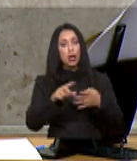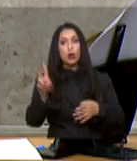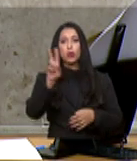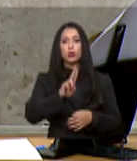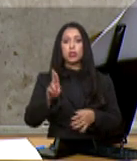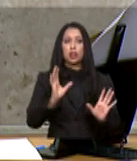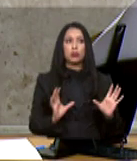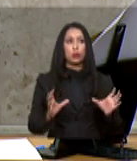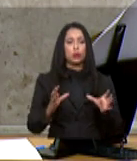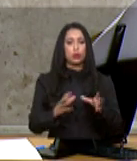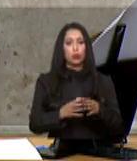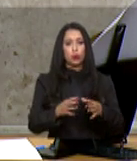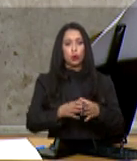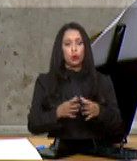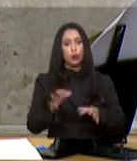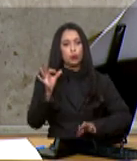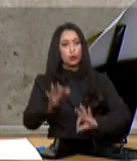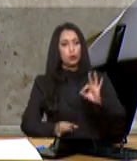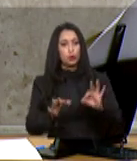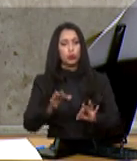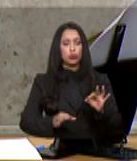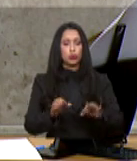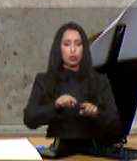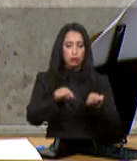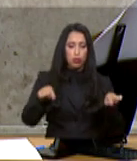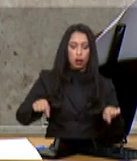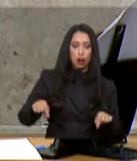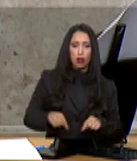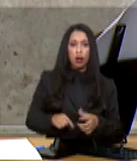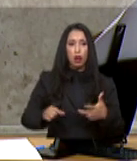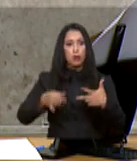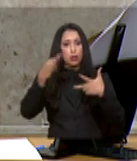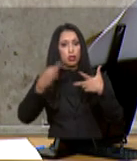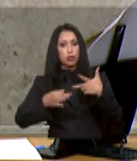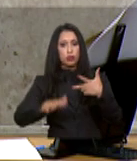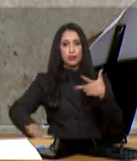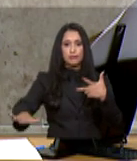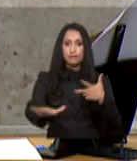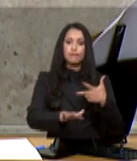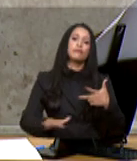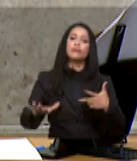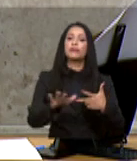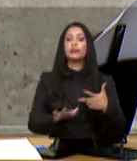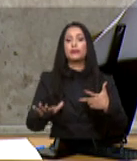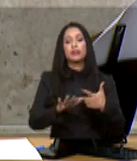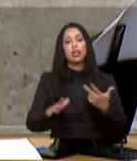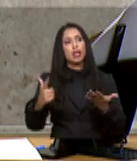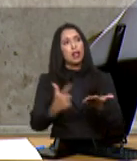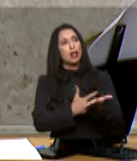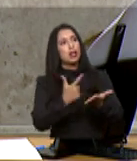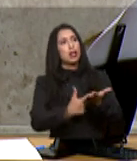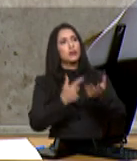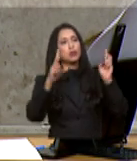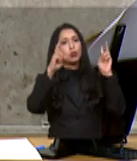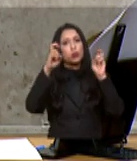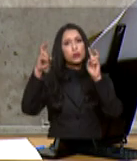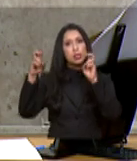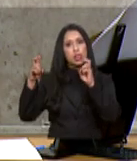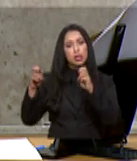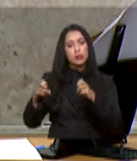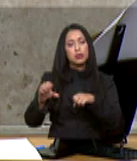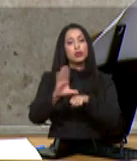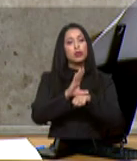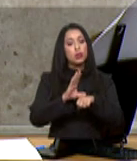comunidade jurídica, gabinetes e todo o Poder Judiciário. Ministro Luiz Porque, embora Fux, haja significativas obras sobre temas